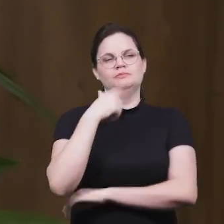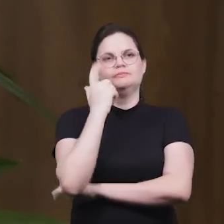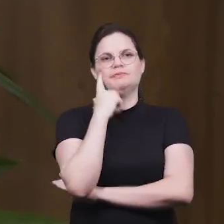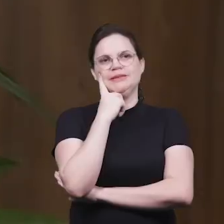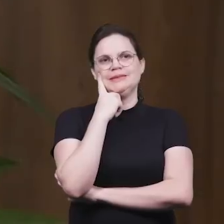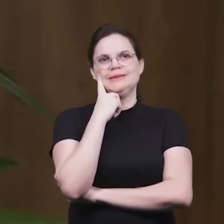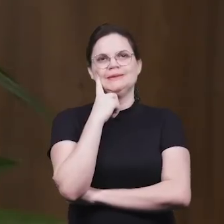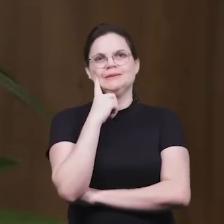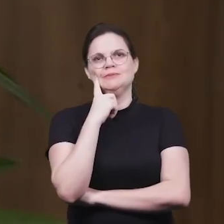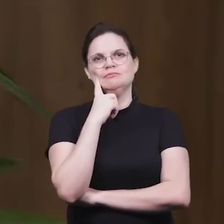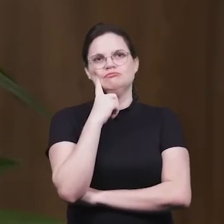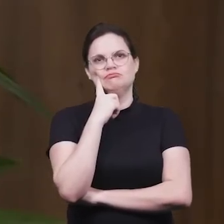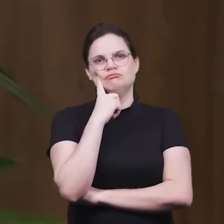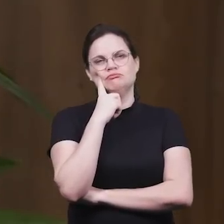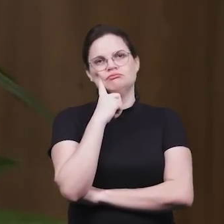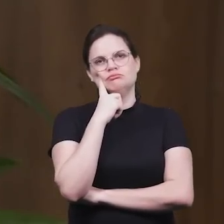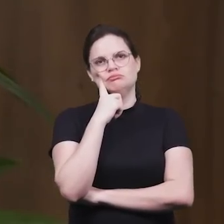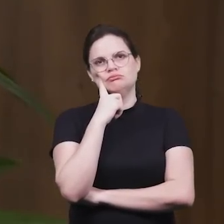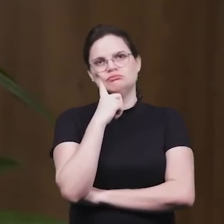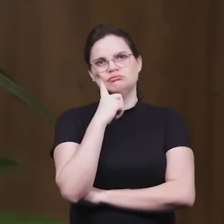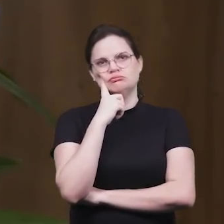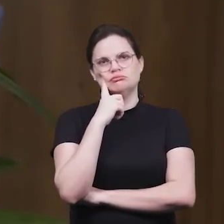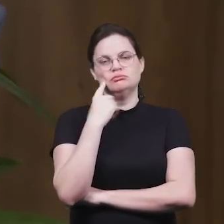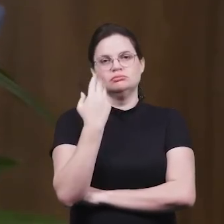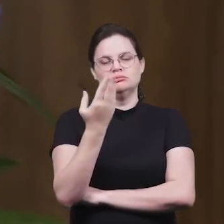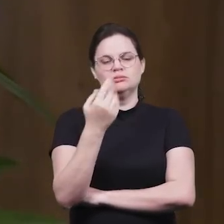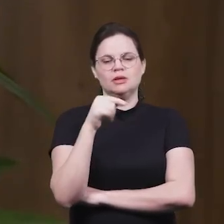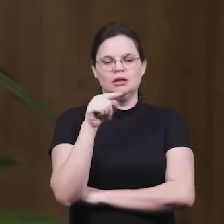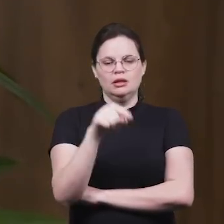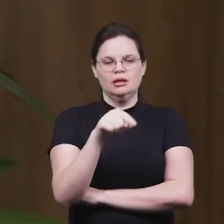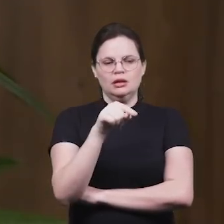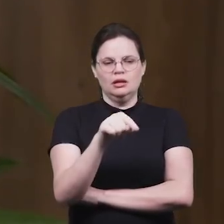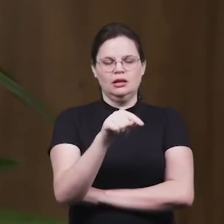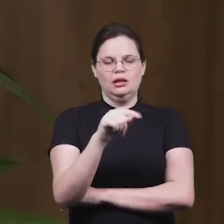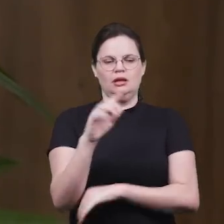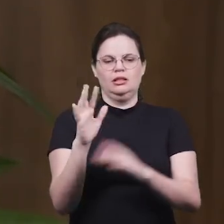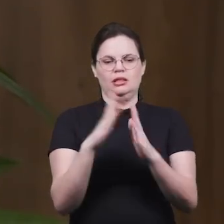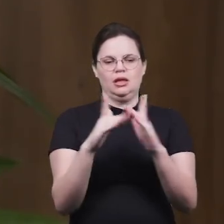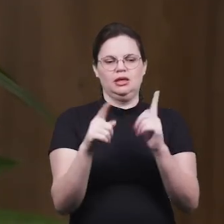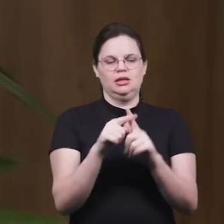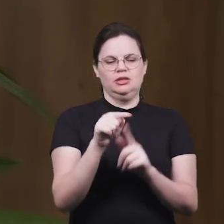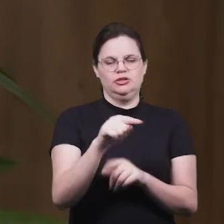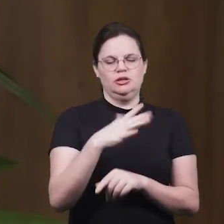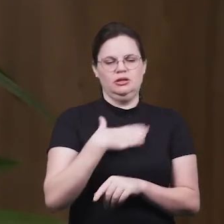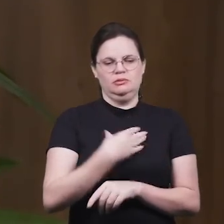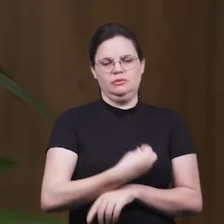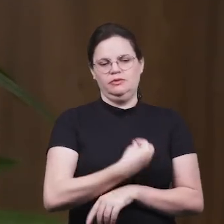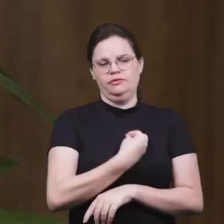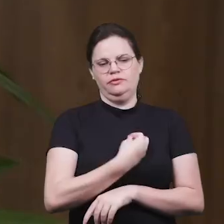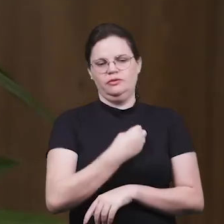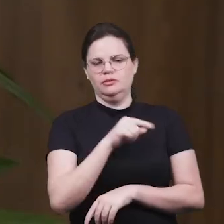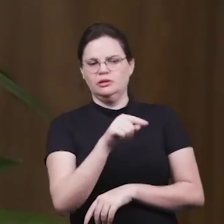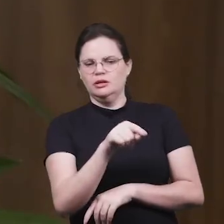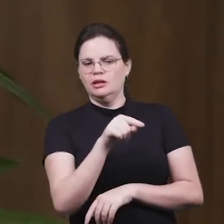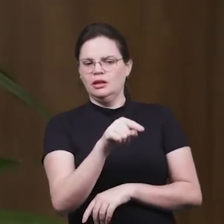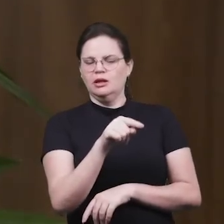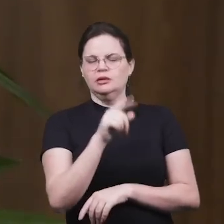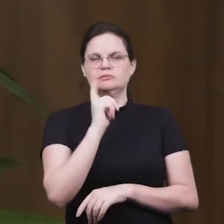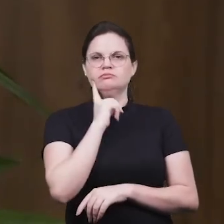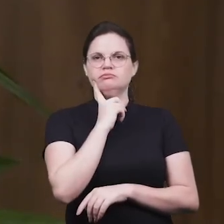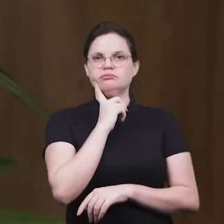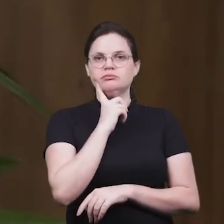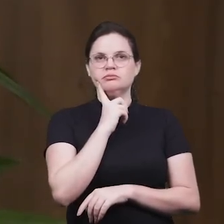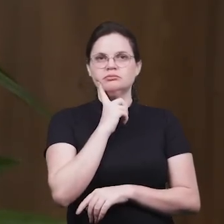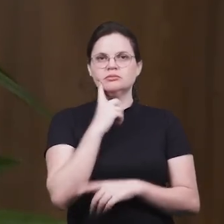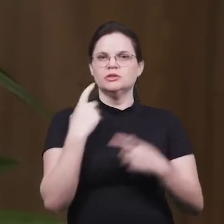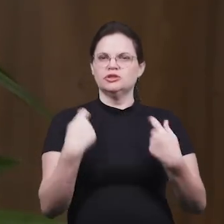que pela formação daquela igreja de onde nós viemos, que nós precisamos fazer um